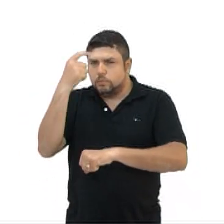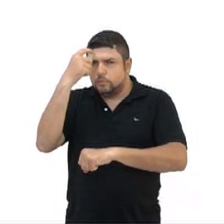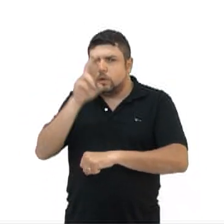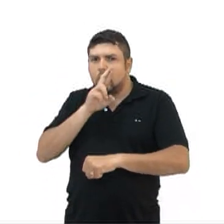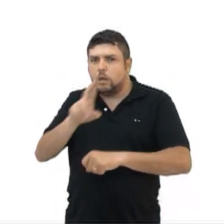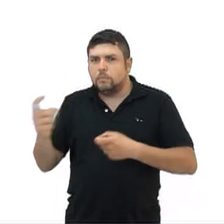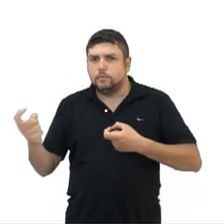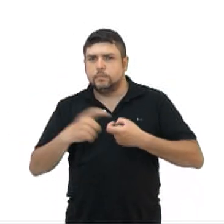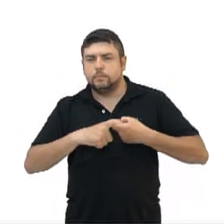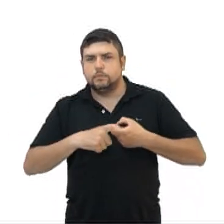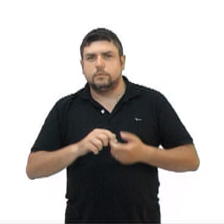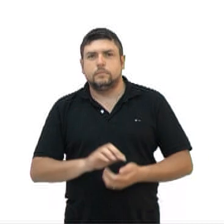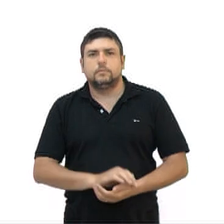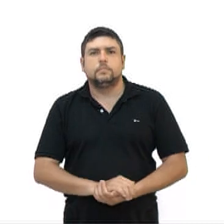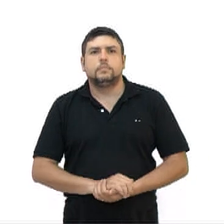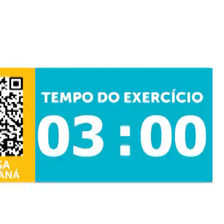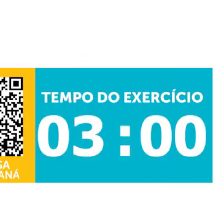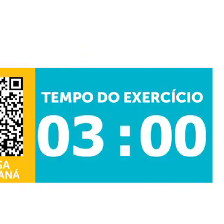já volto.